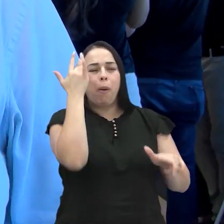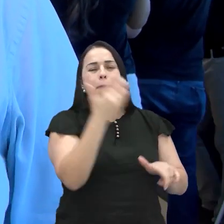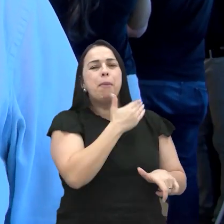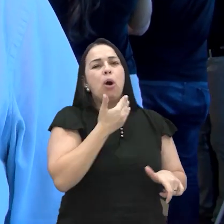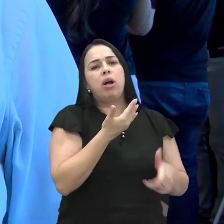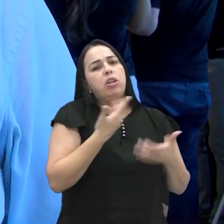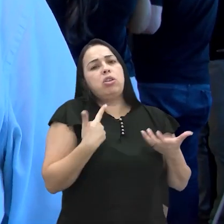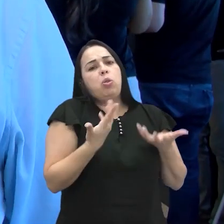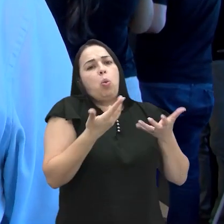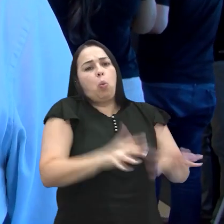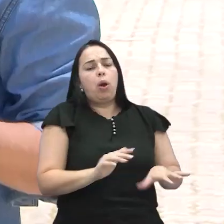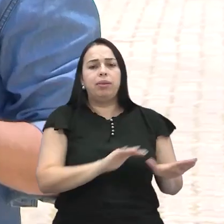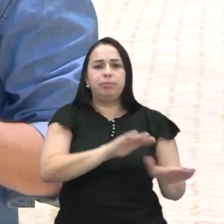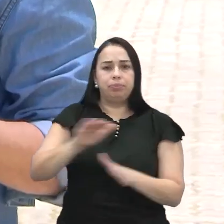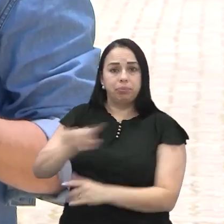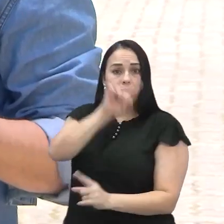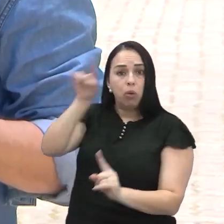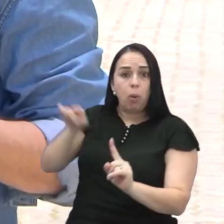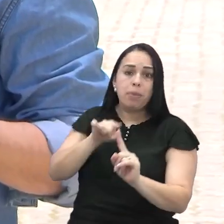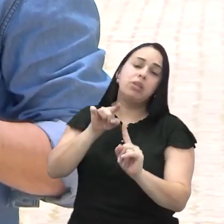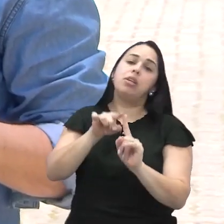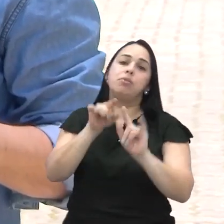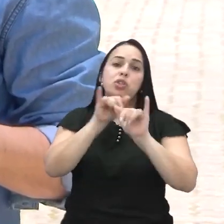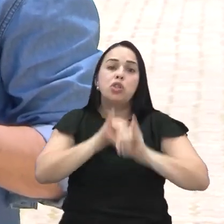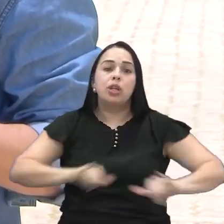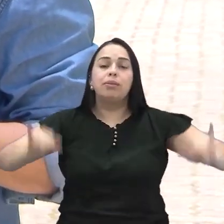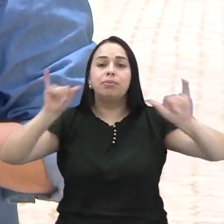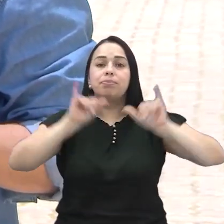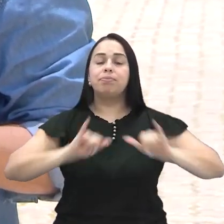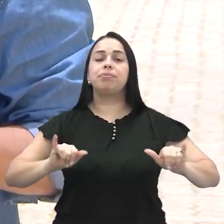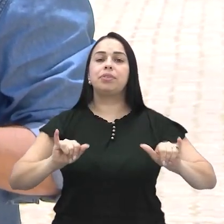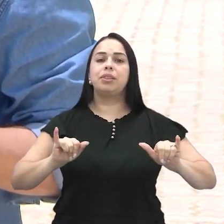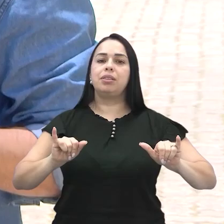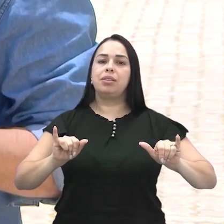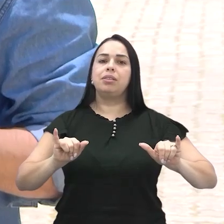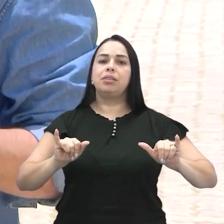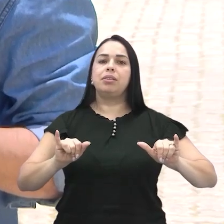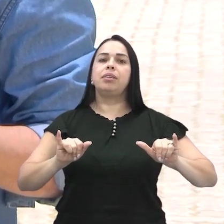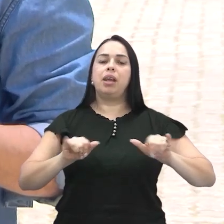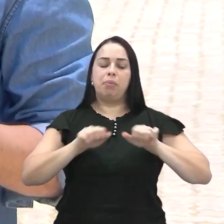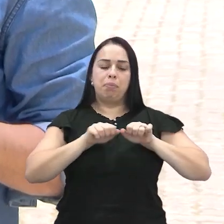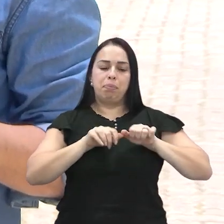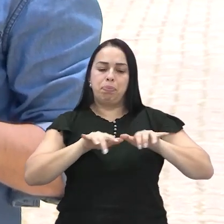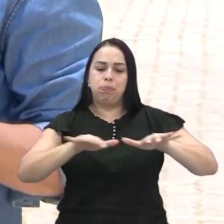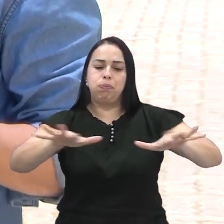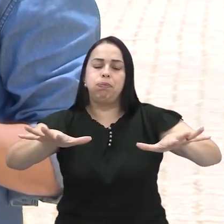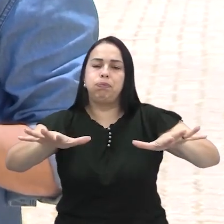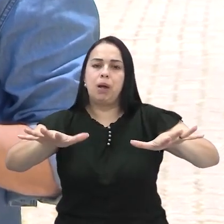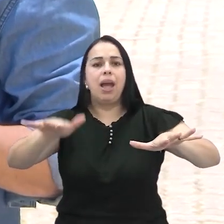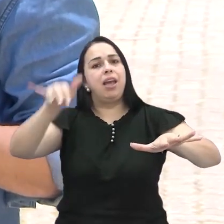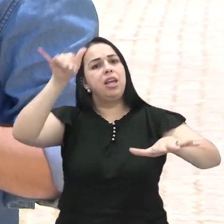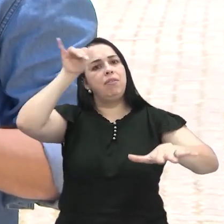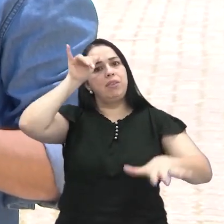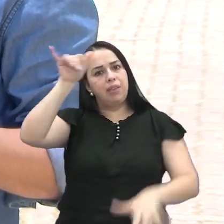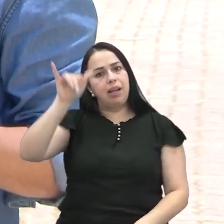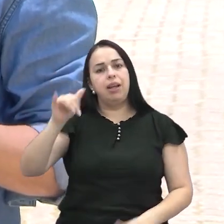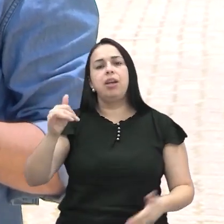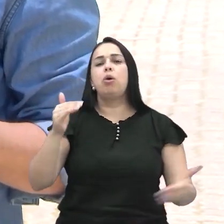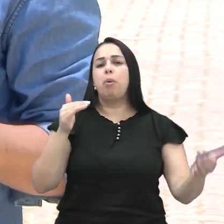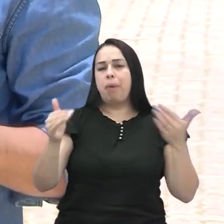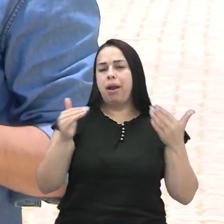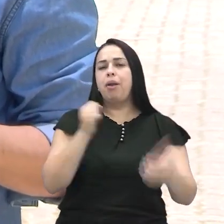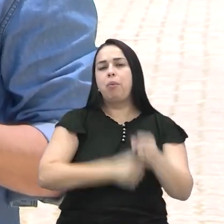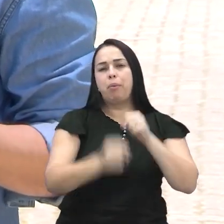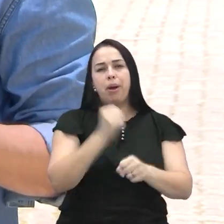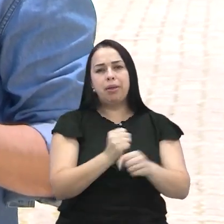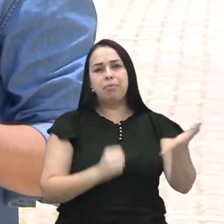cidade e vamos lutar para isso. O objetivo da campanha de enfrentamento é evitar que um cenário como o do ano passado se repita.